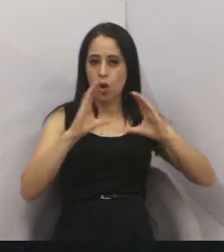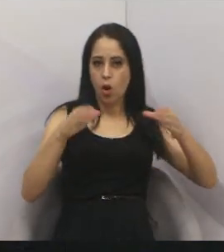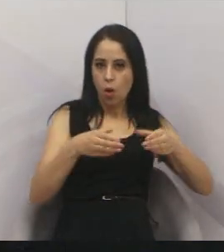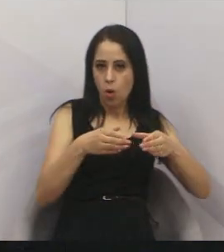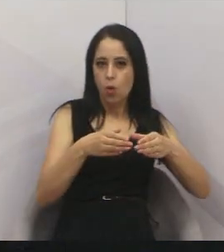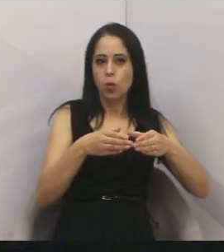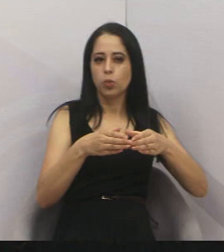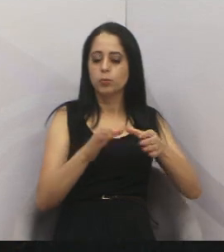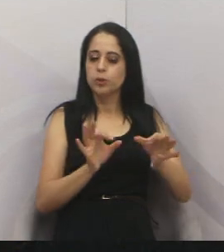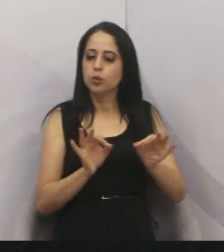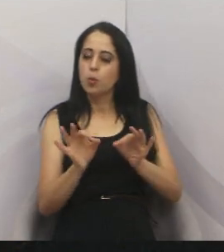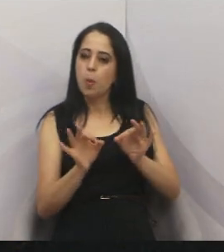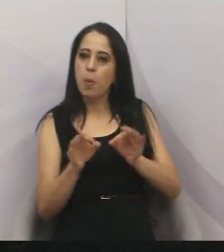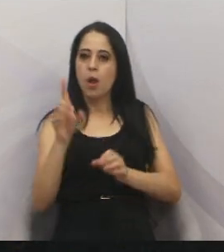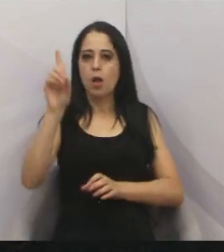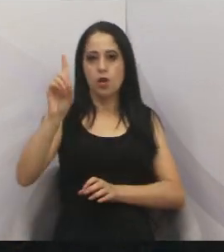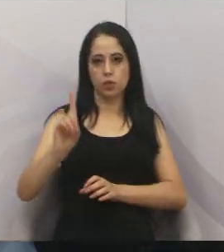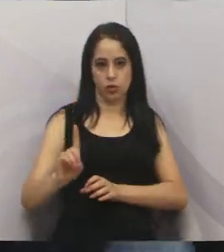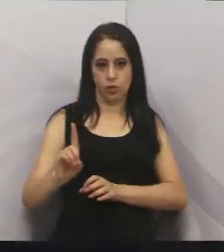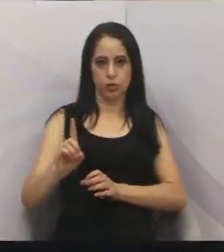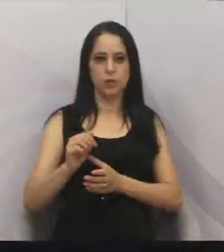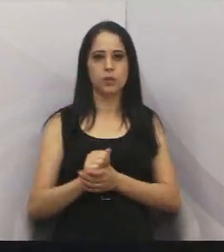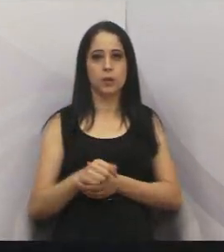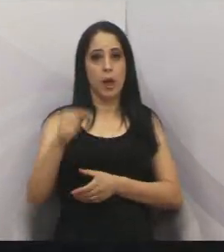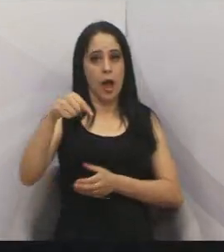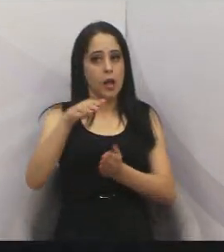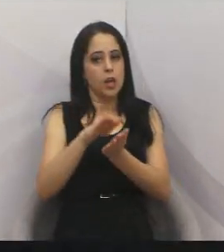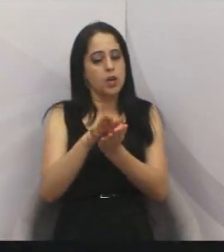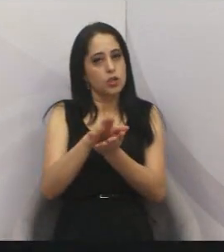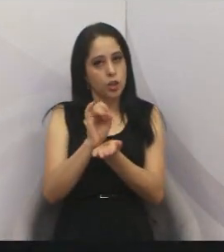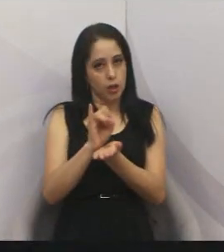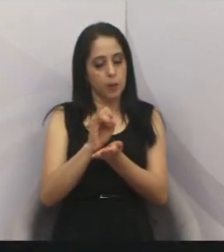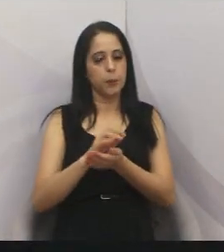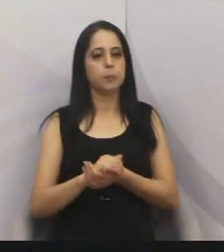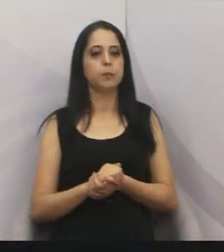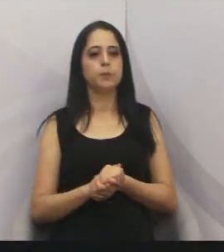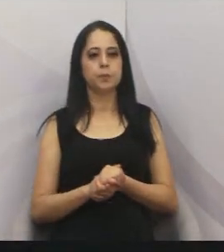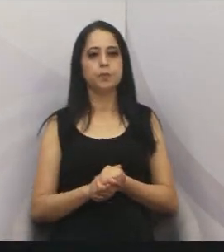revisão do Plano Diretor de Ordenamento Territorial do município de Jacareí.